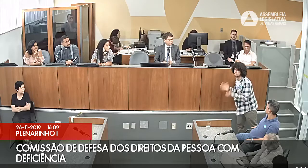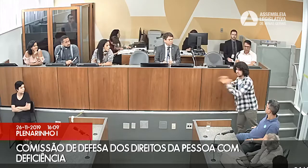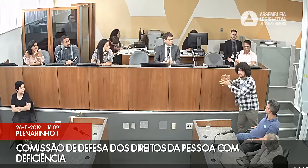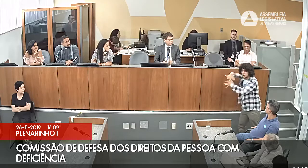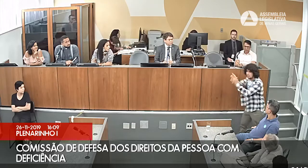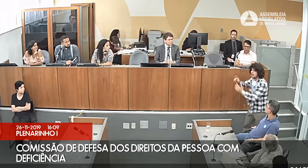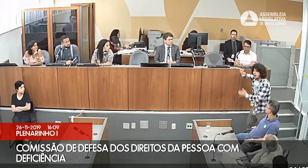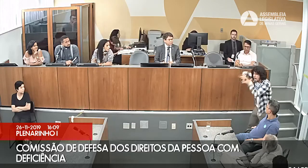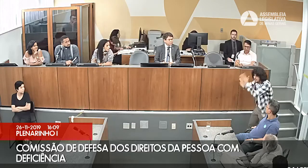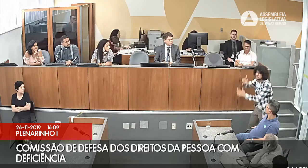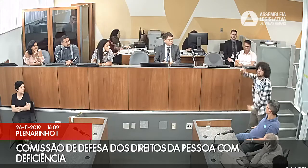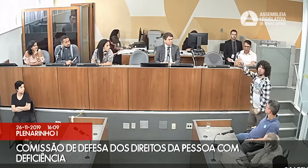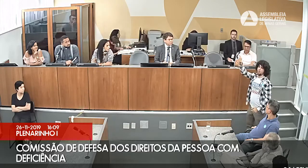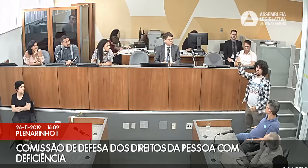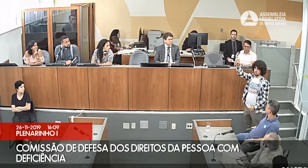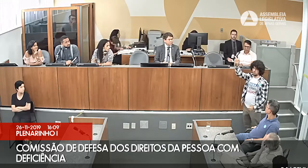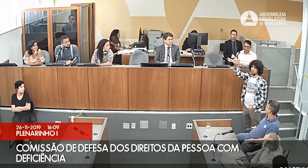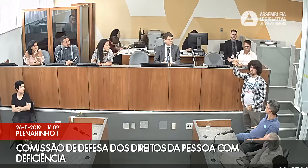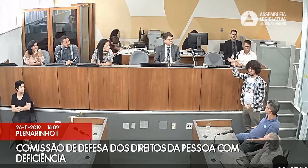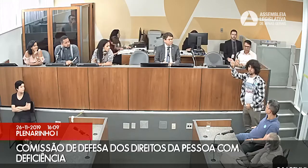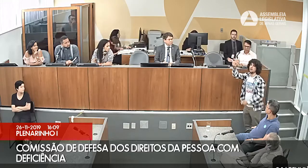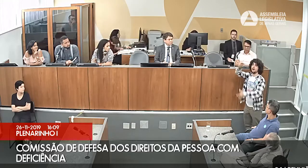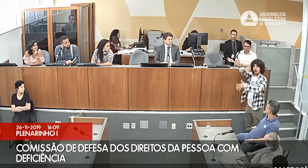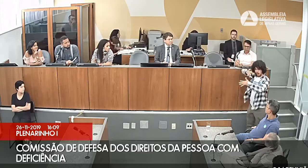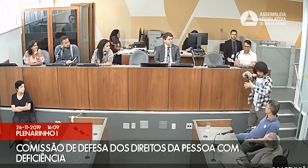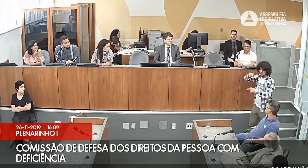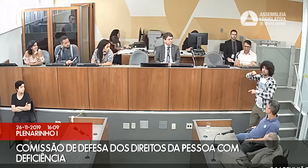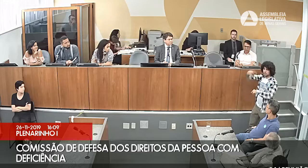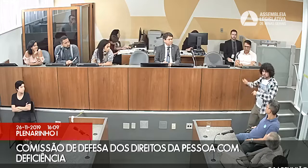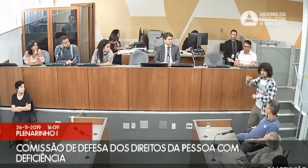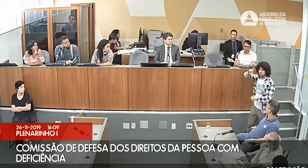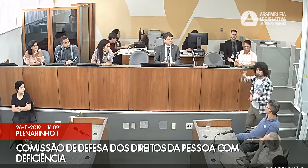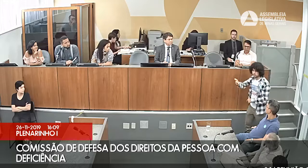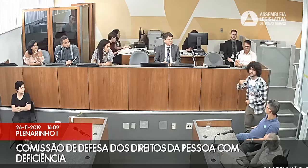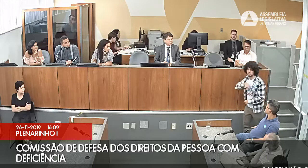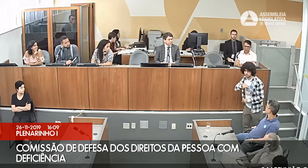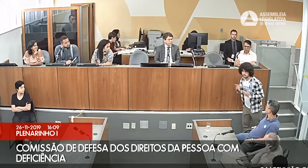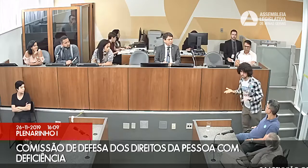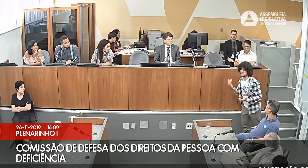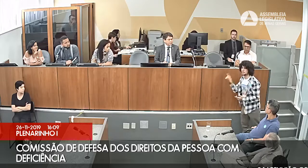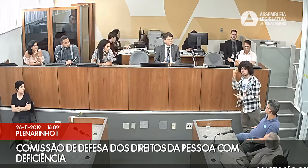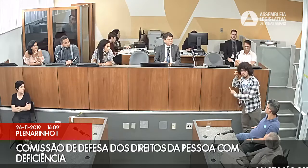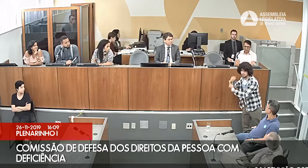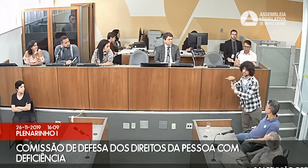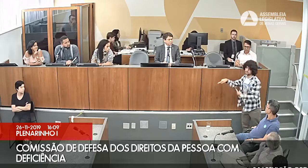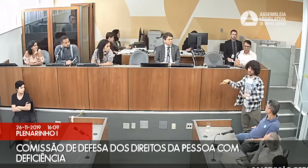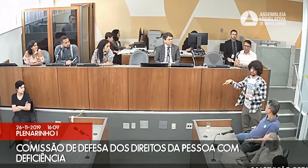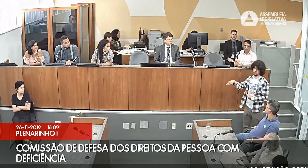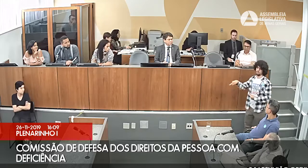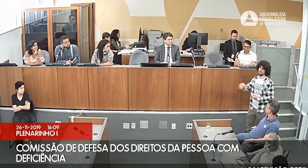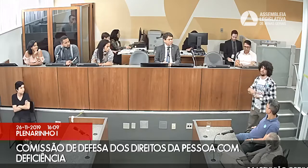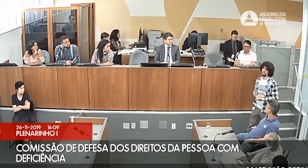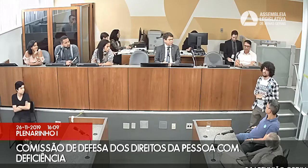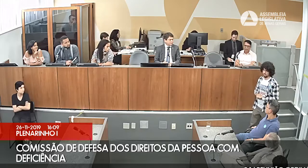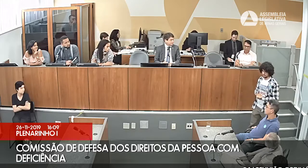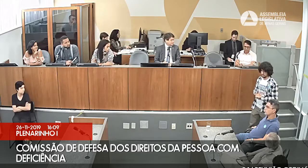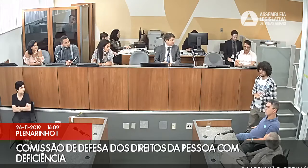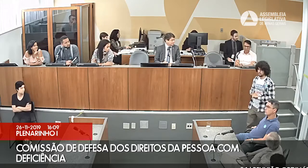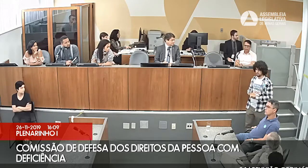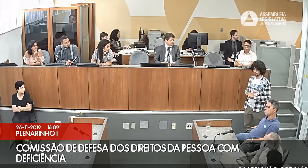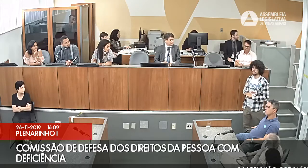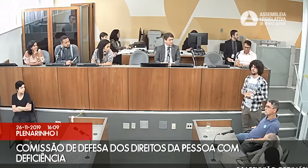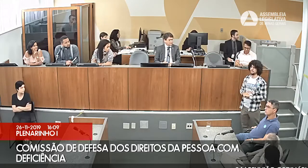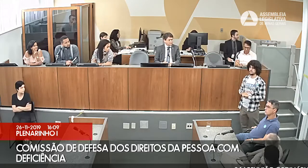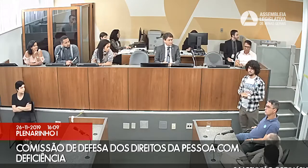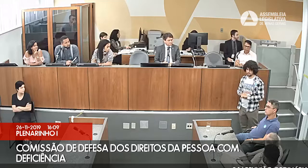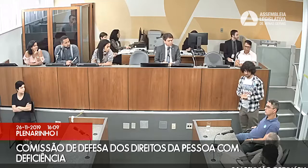regular, onde só tem professores ouvintes. Ela não tem. A língua de sinais precisa ser a primeira língua, a língua de instrução, e o português como segunda